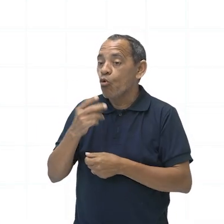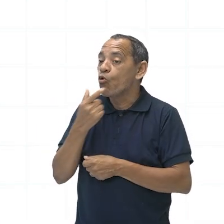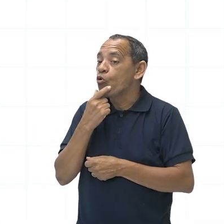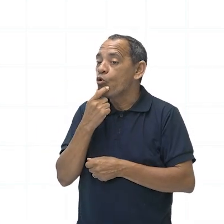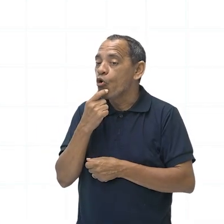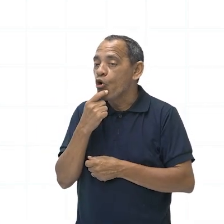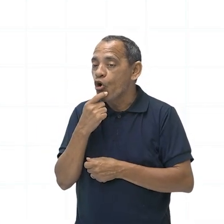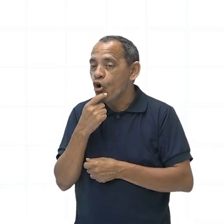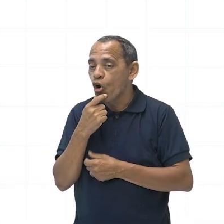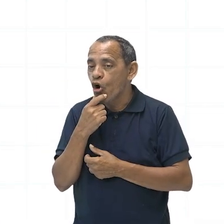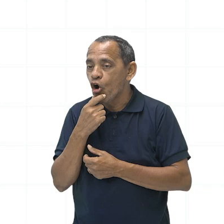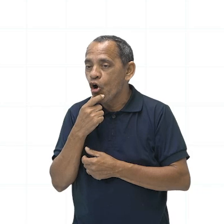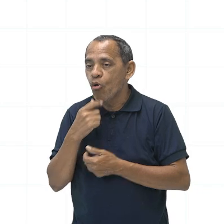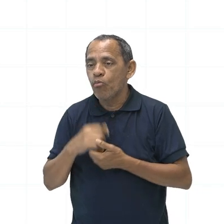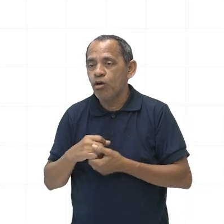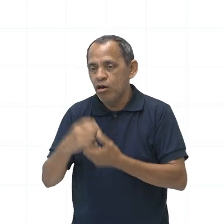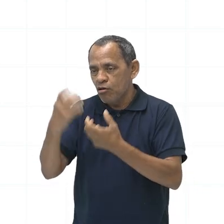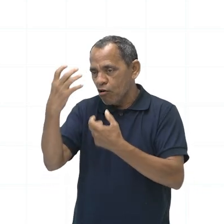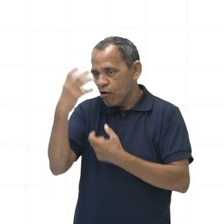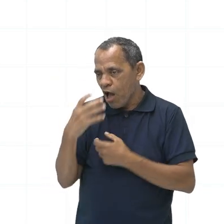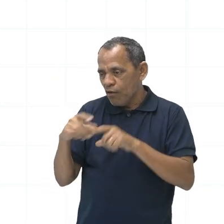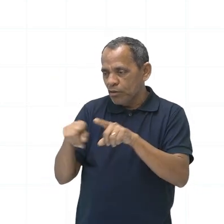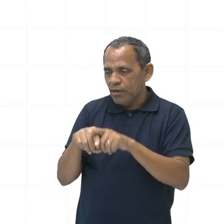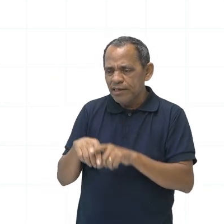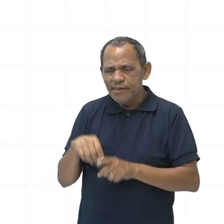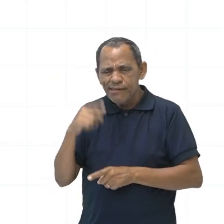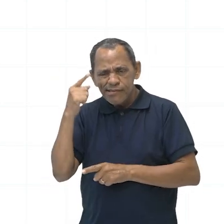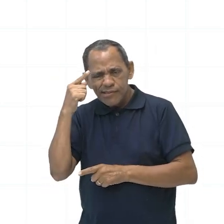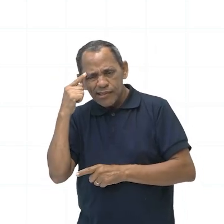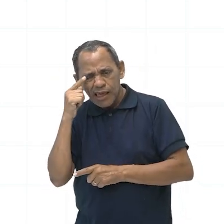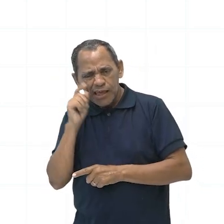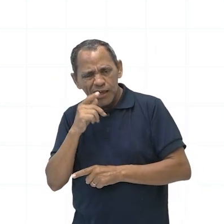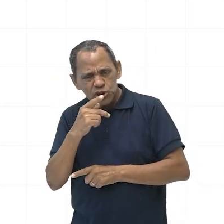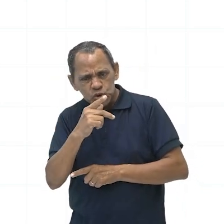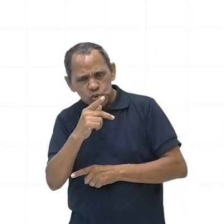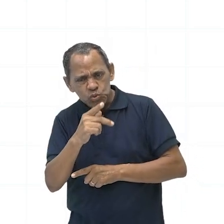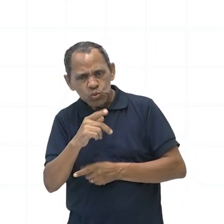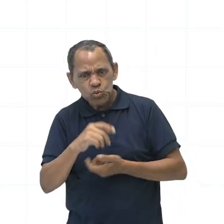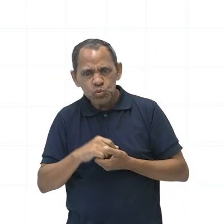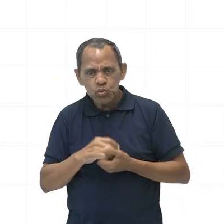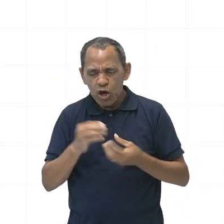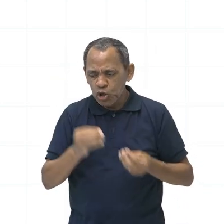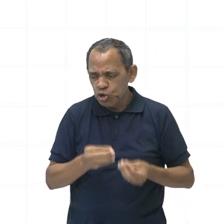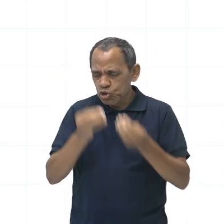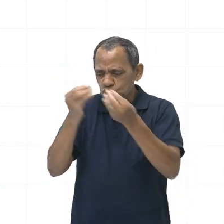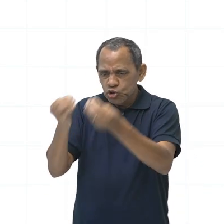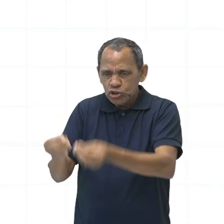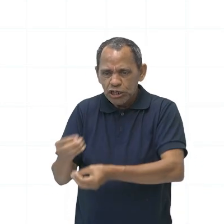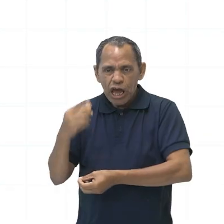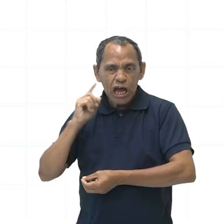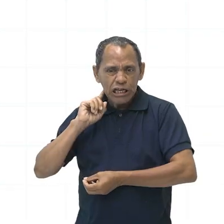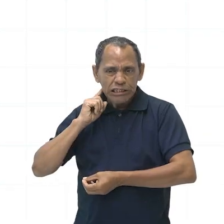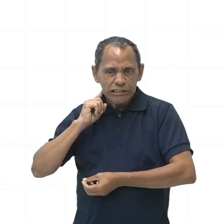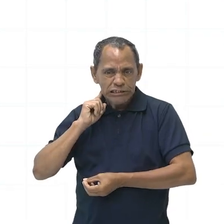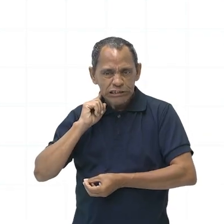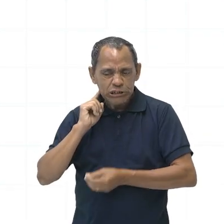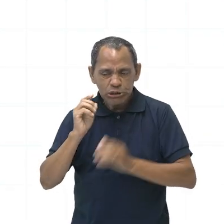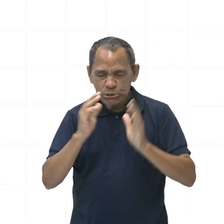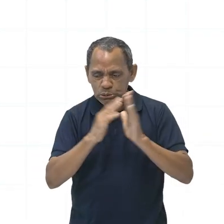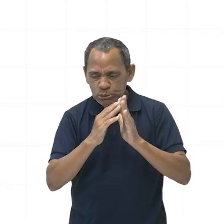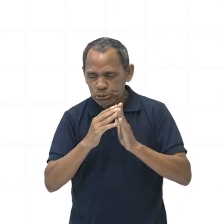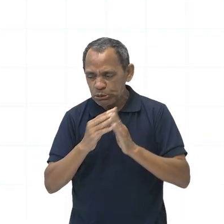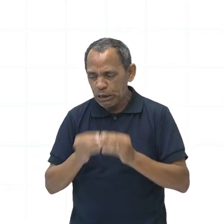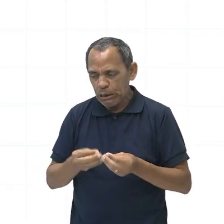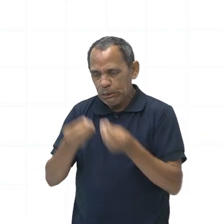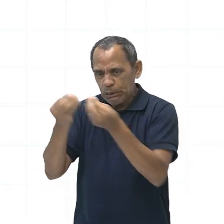atento e repreendeu-me. Que ideia a sua vir jogar lixo de sua casa